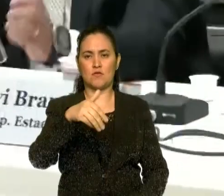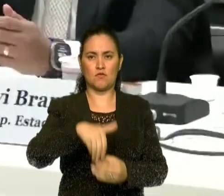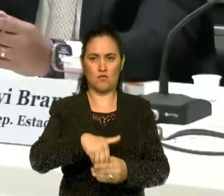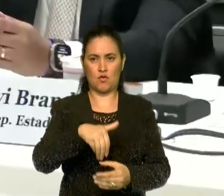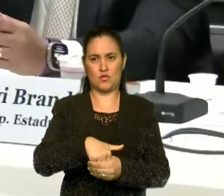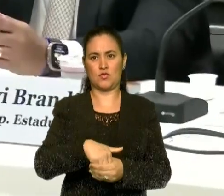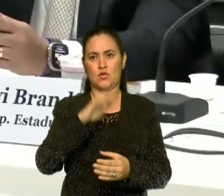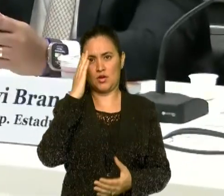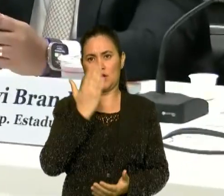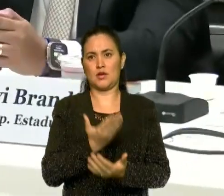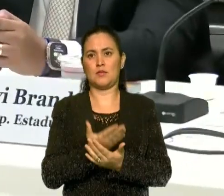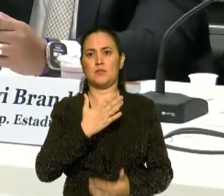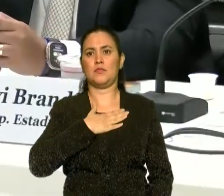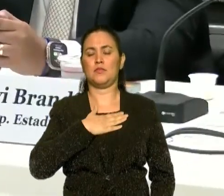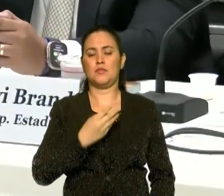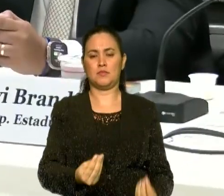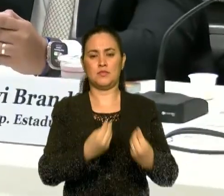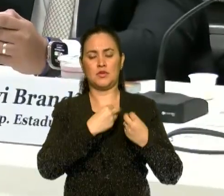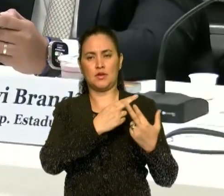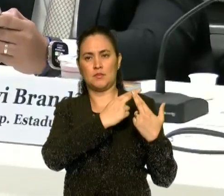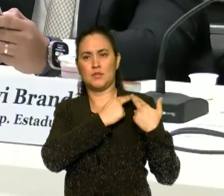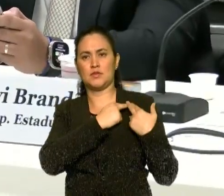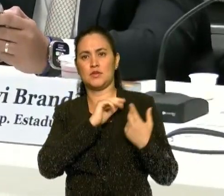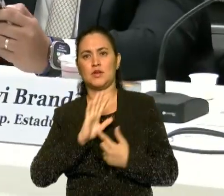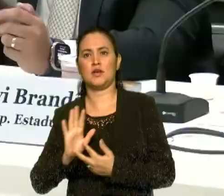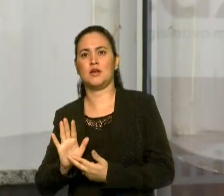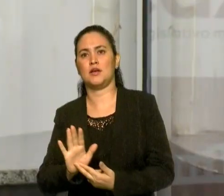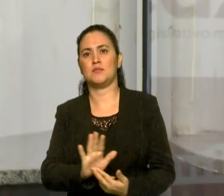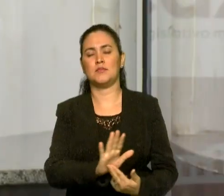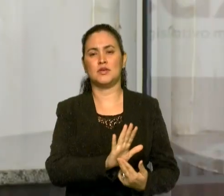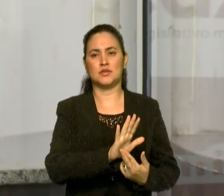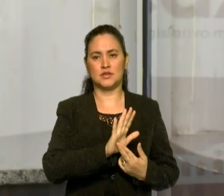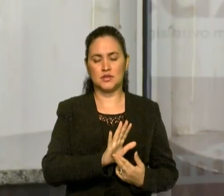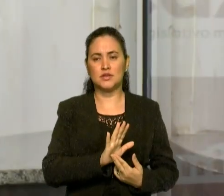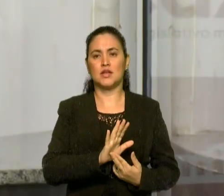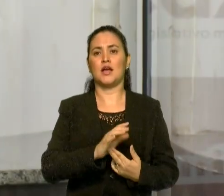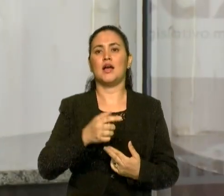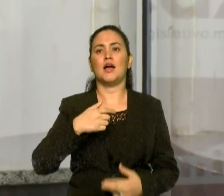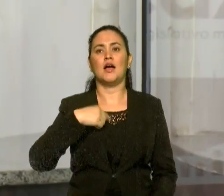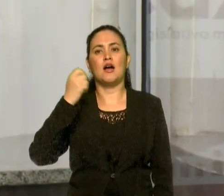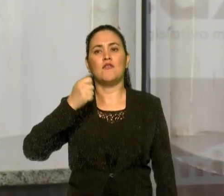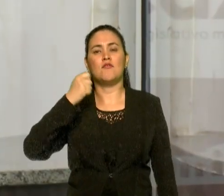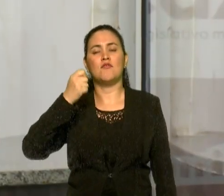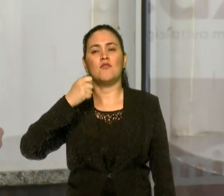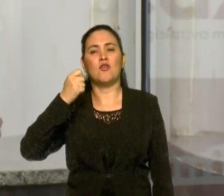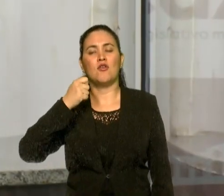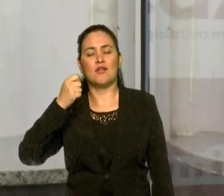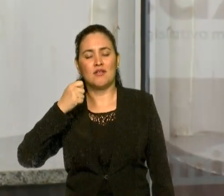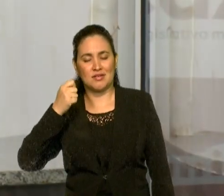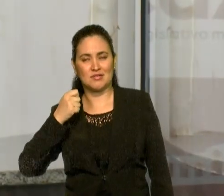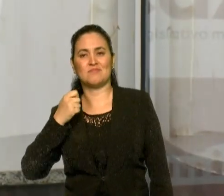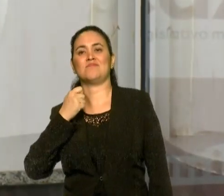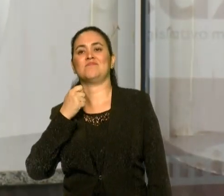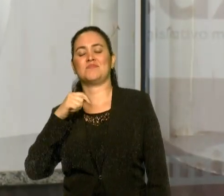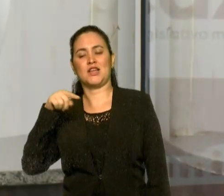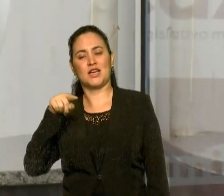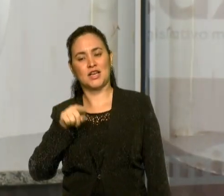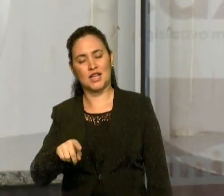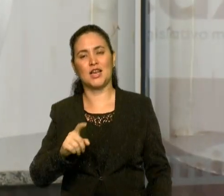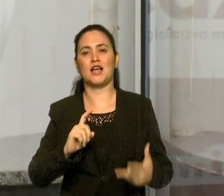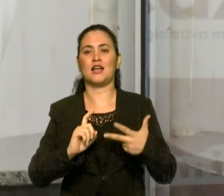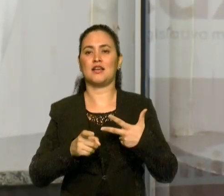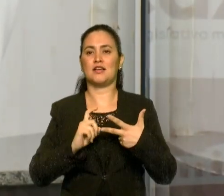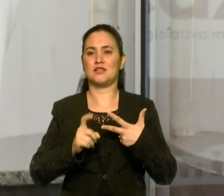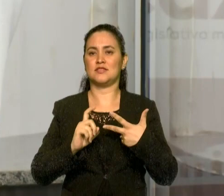uma grande responsabilidade de representá-los, de advogá-los diante ao Executivo Estadual, e assim a gente tem